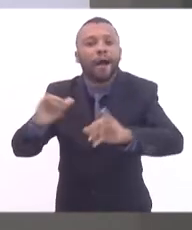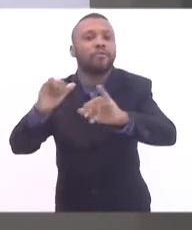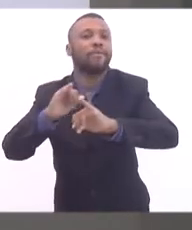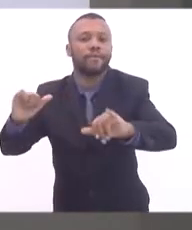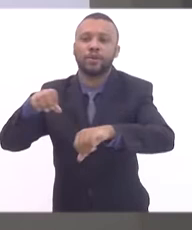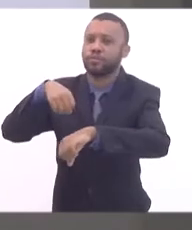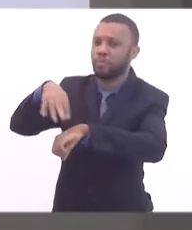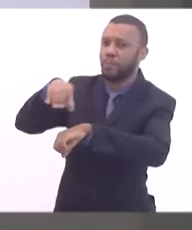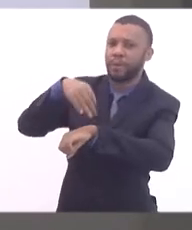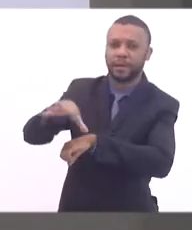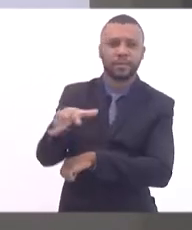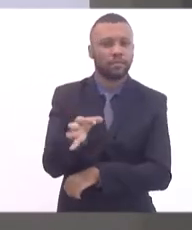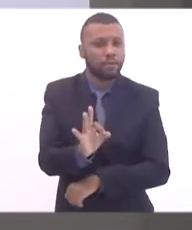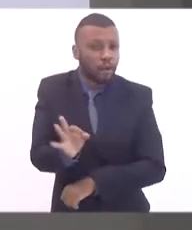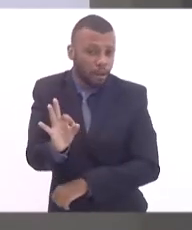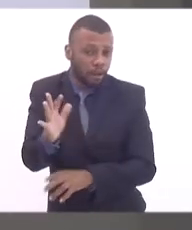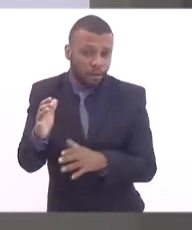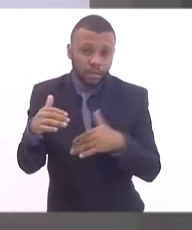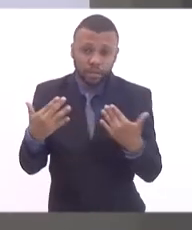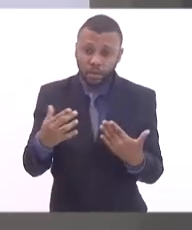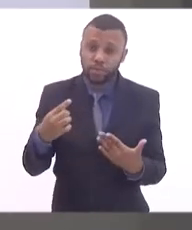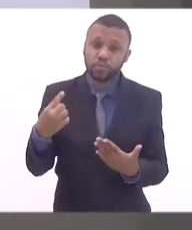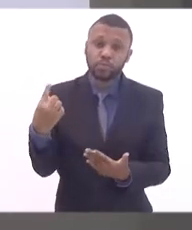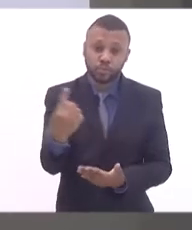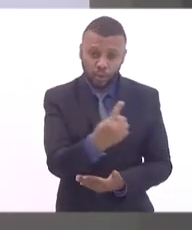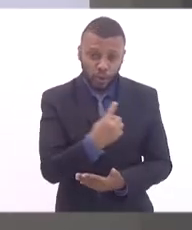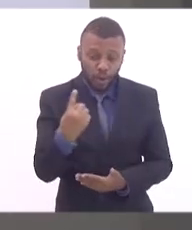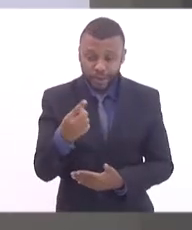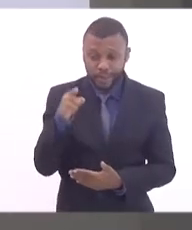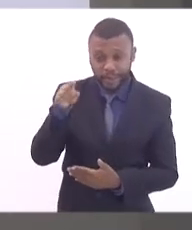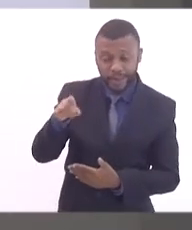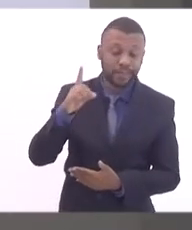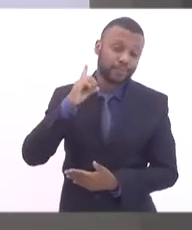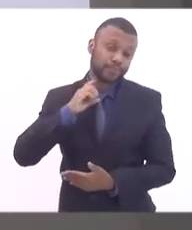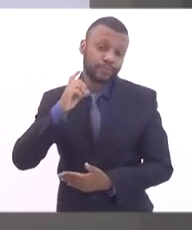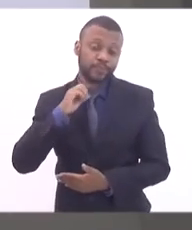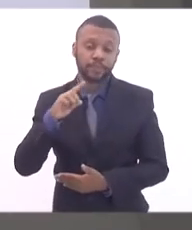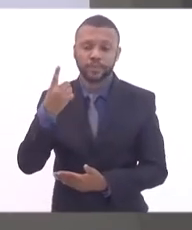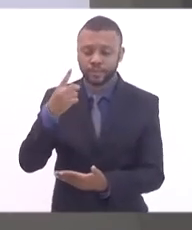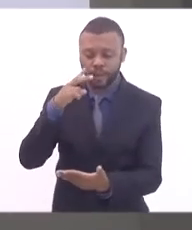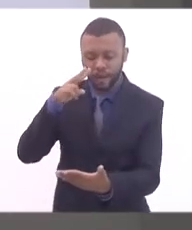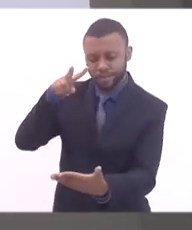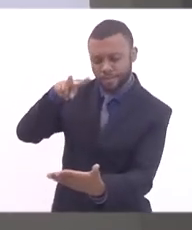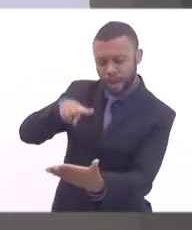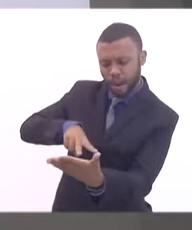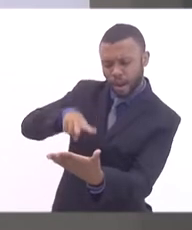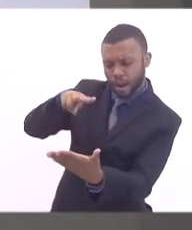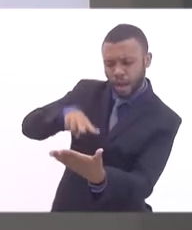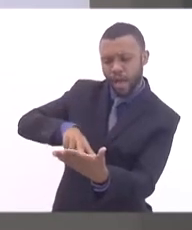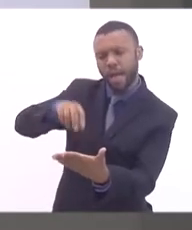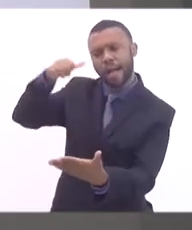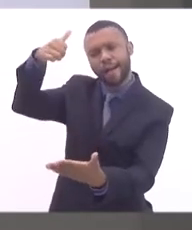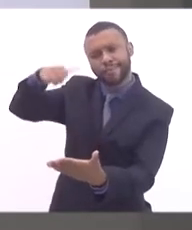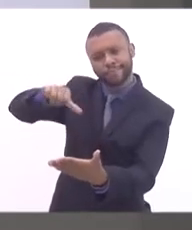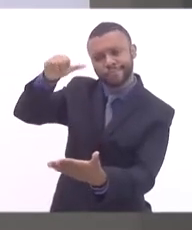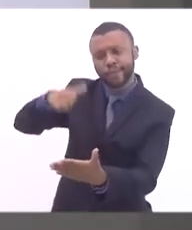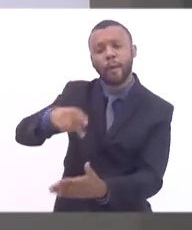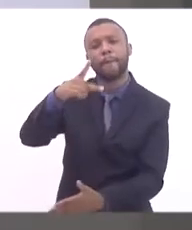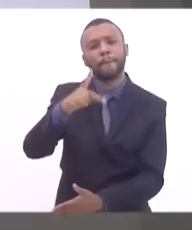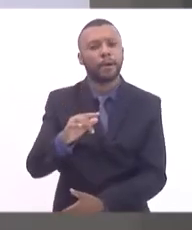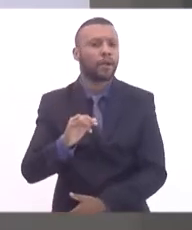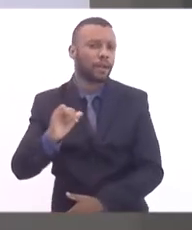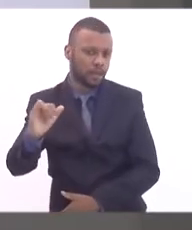bom então a gente já lá analisou pele e a gente viu que o belo